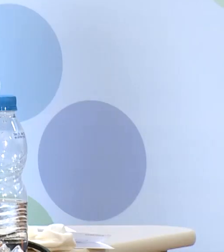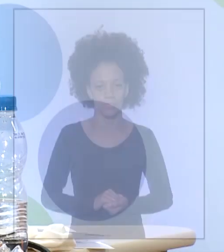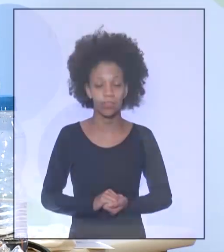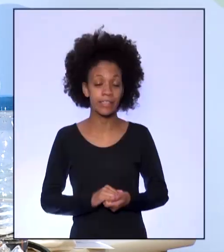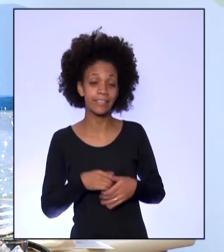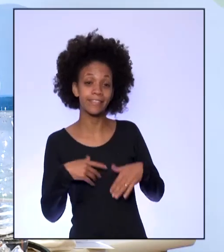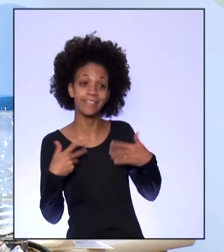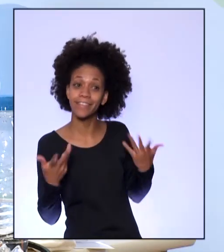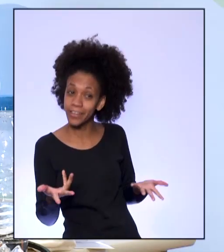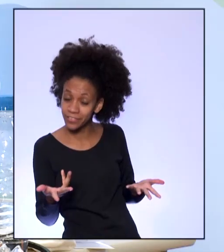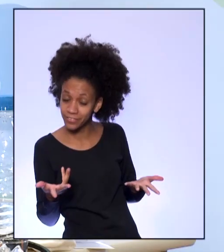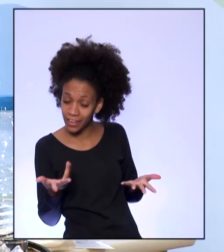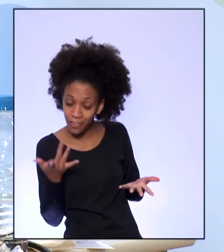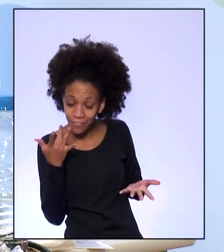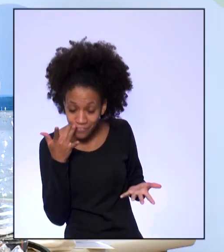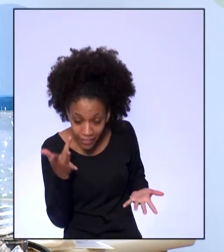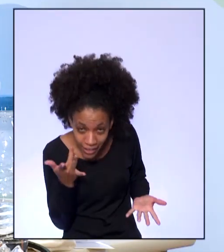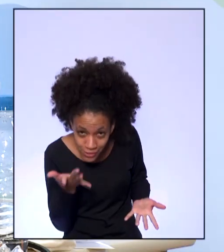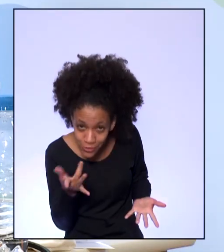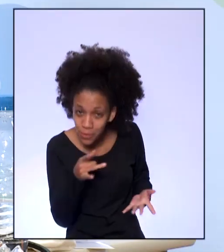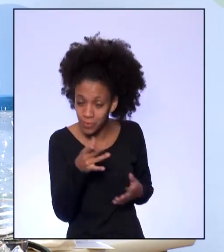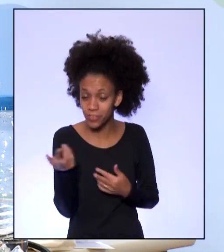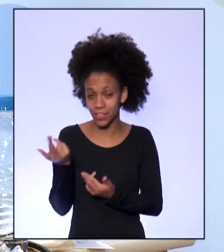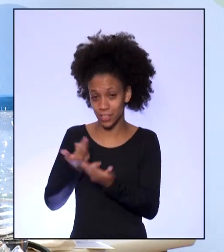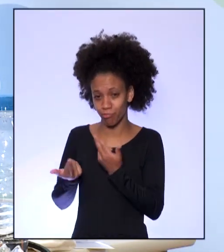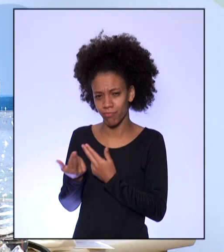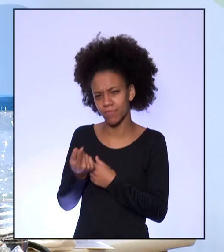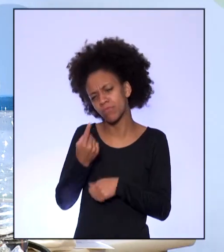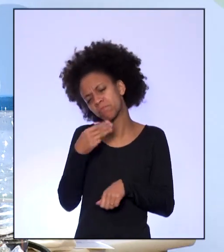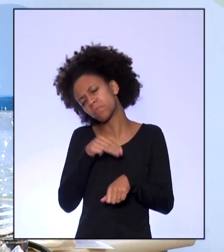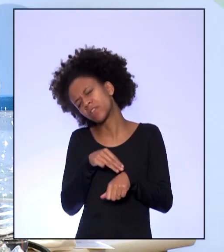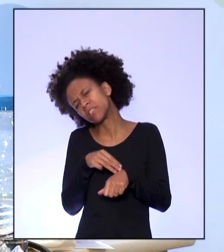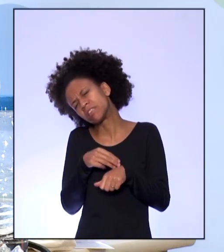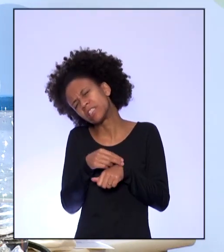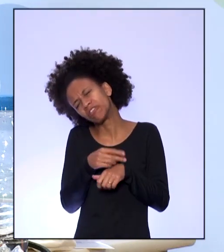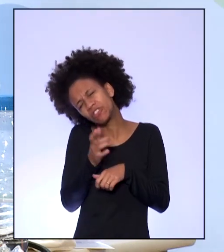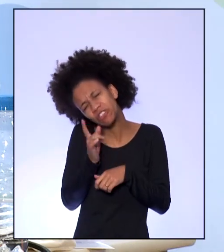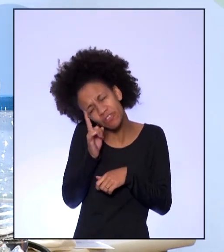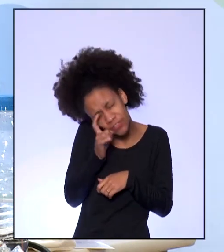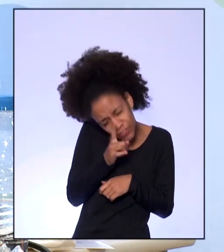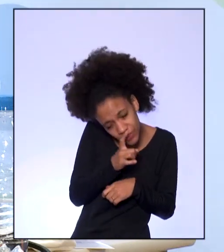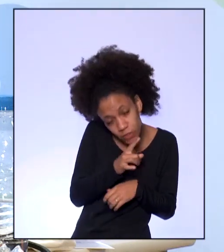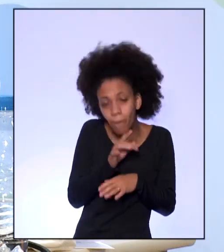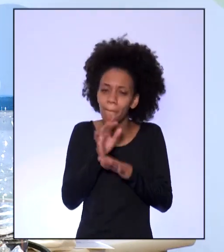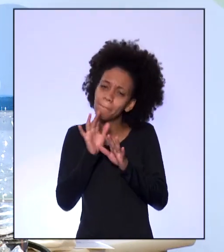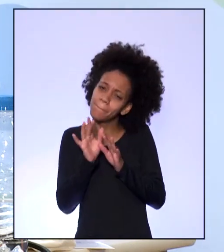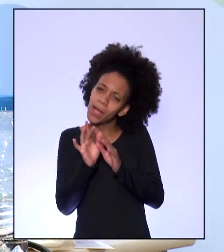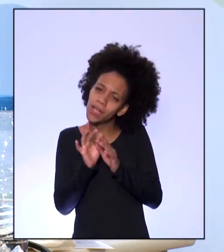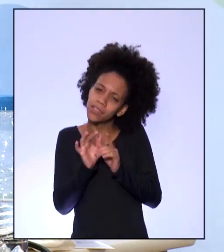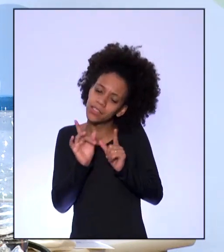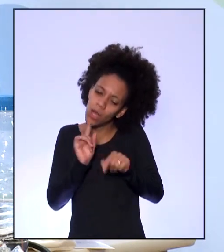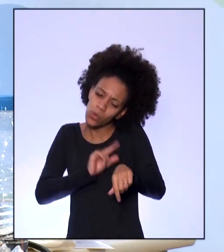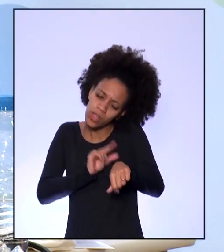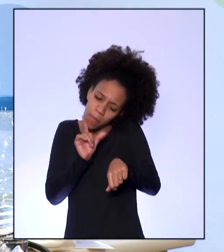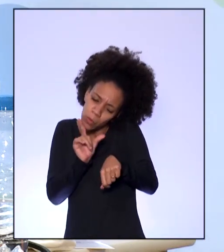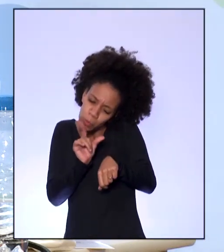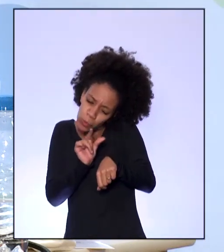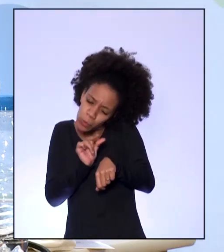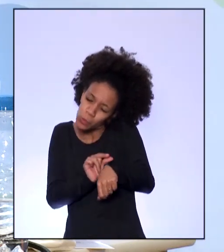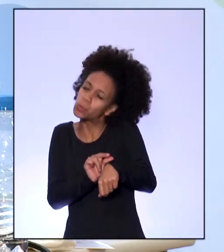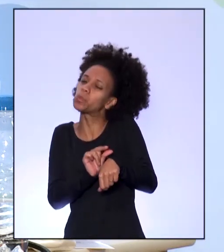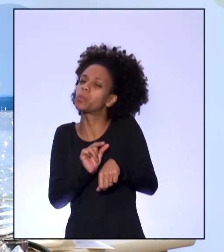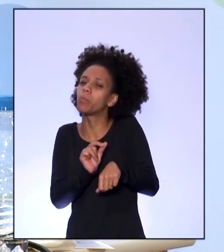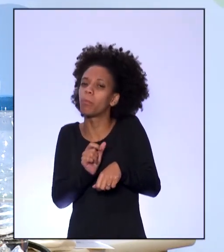E aí, foi fácil para vocês responderem? Ó, em 1 minutinho eu sei que não é tão fácil assim, mas como nosso tempo é apertado para o tanto de